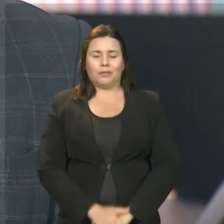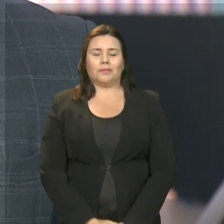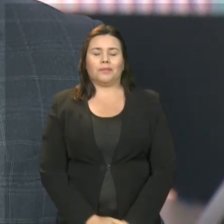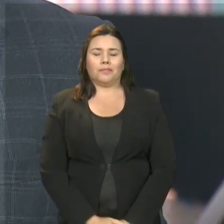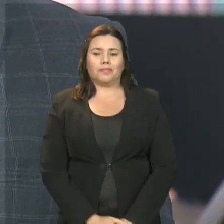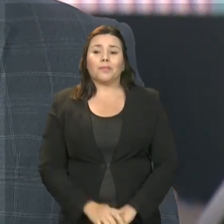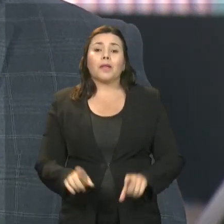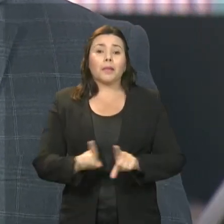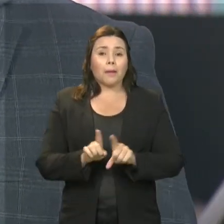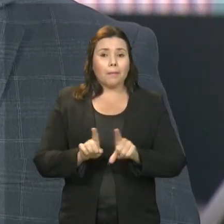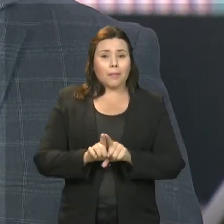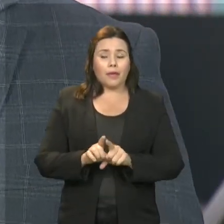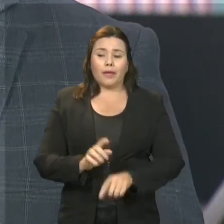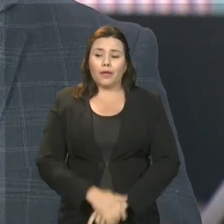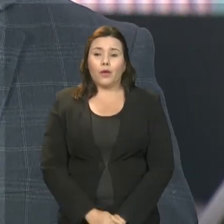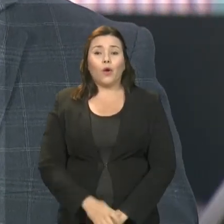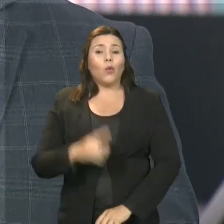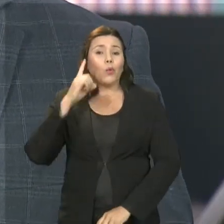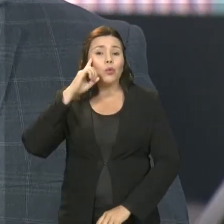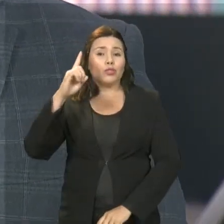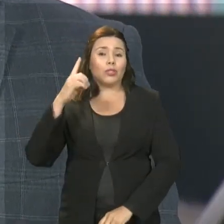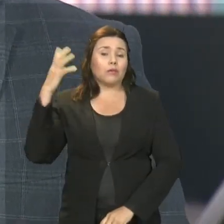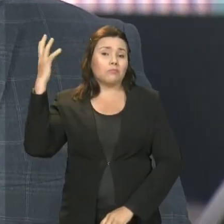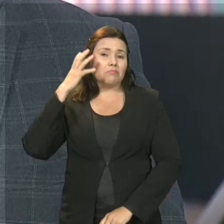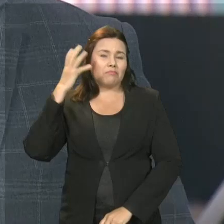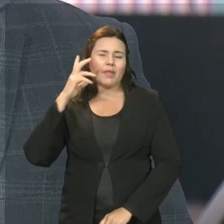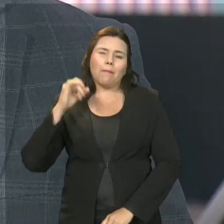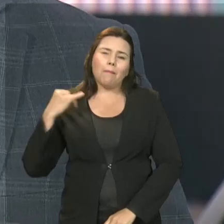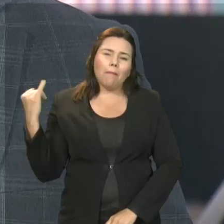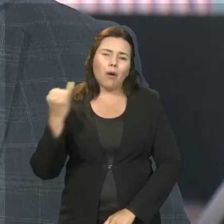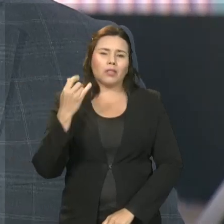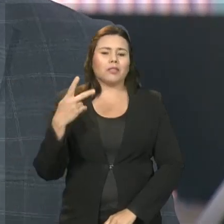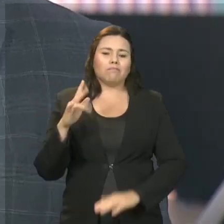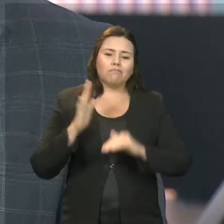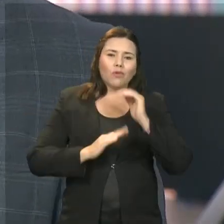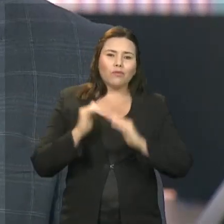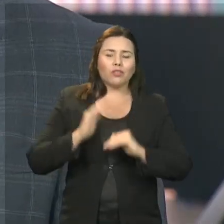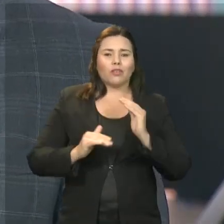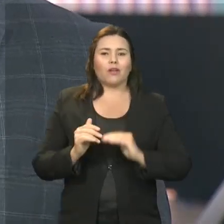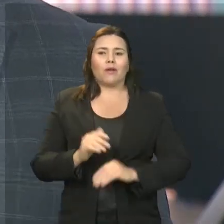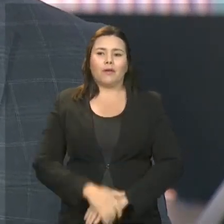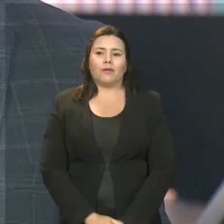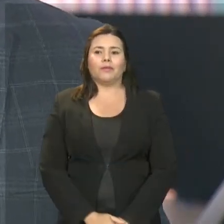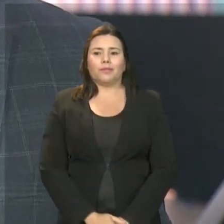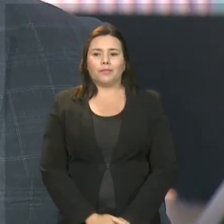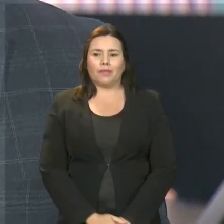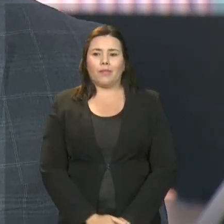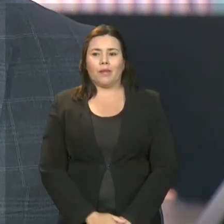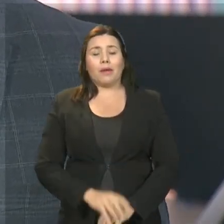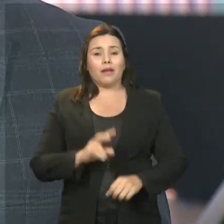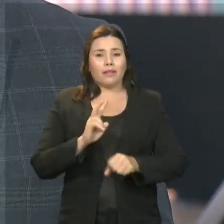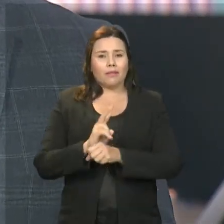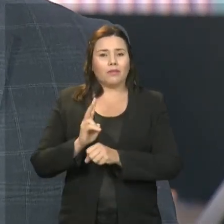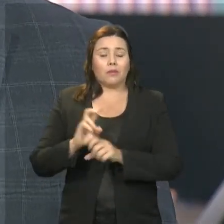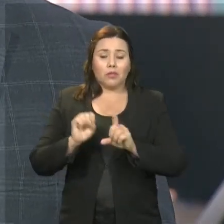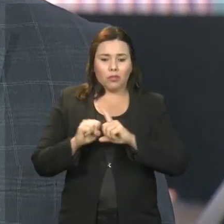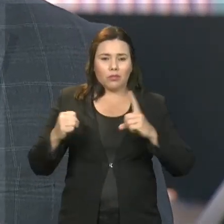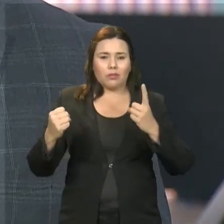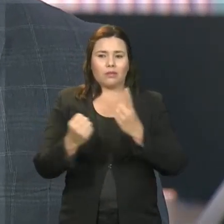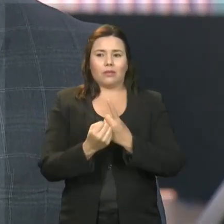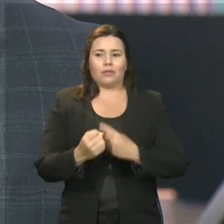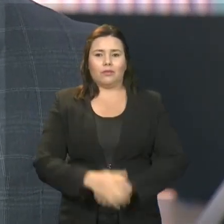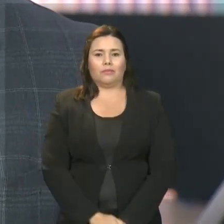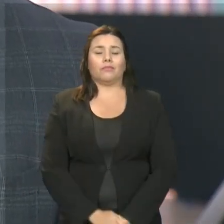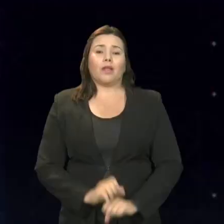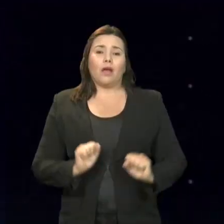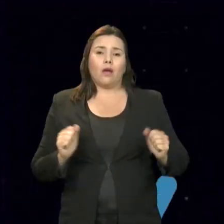Você vai ver ainda o dia do radialista e a importância da profissão para o exercício da imprensa em defesa da sociedade. O AF1